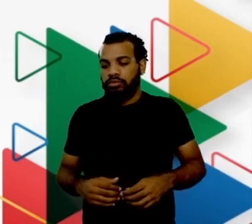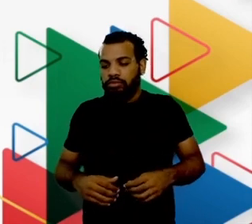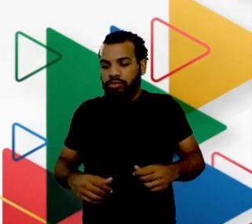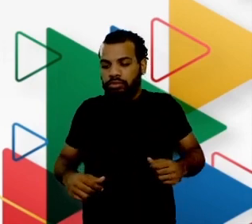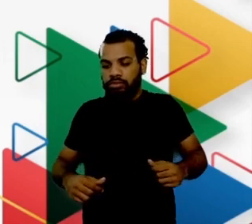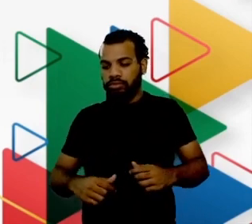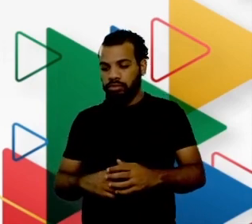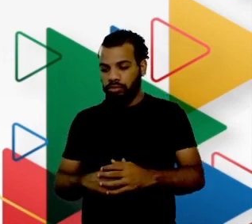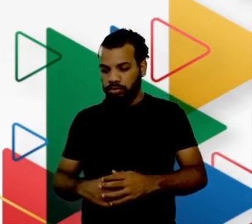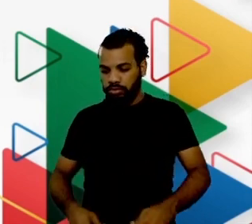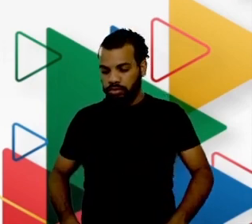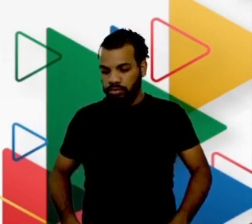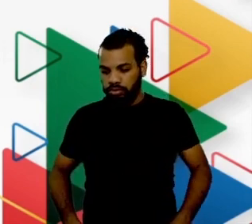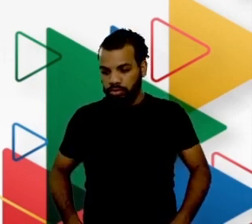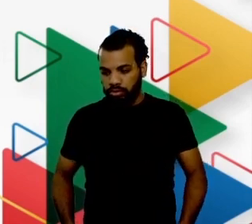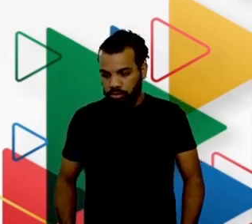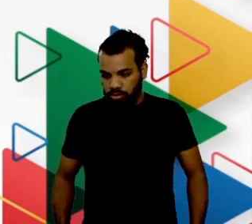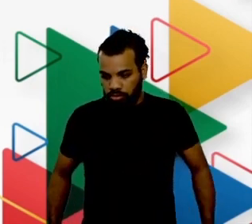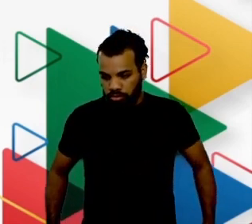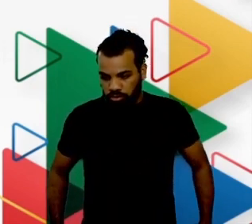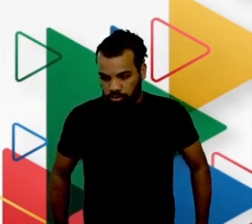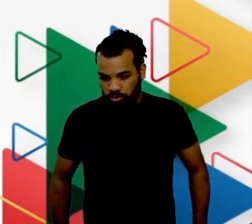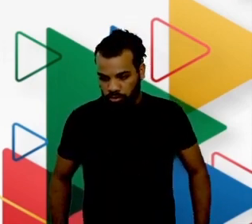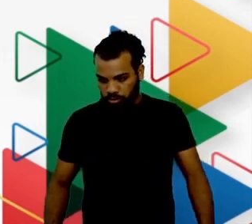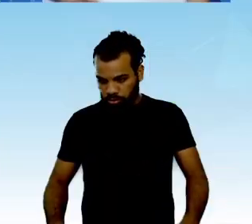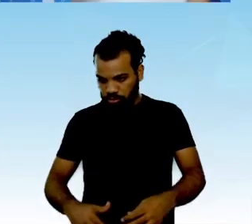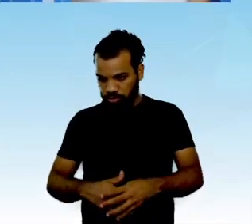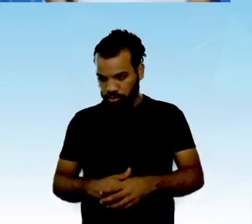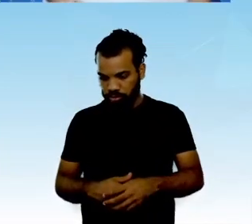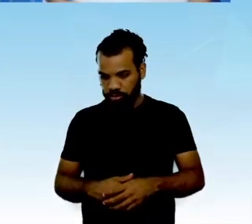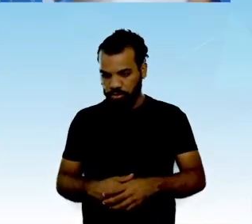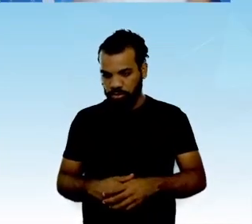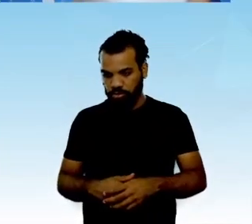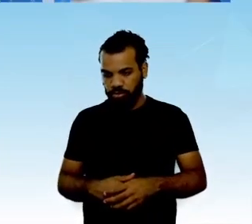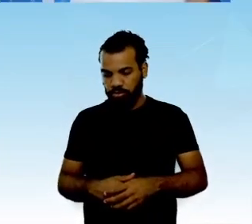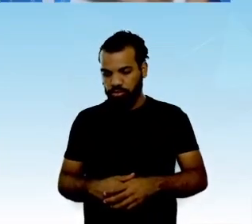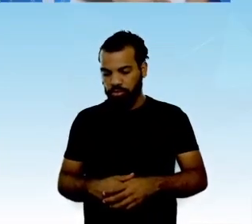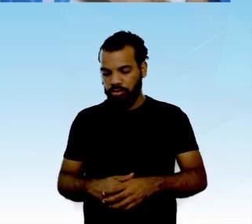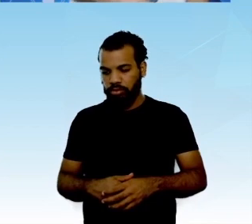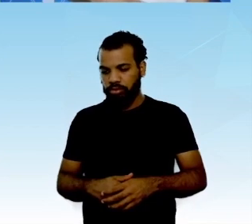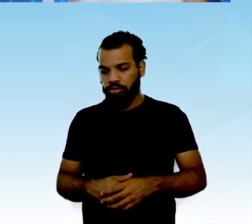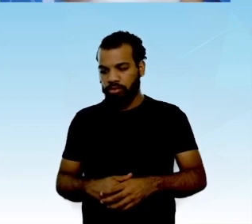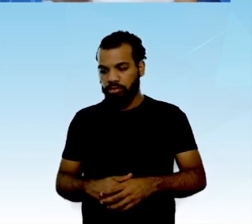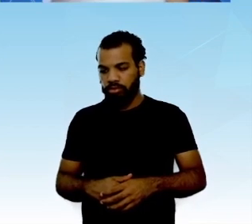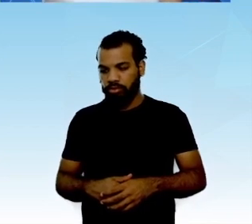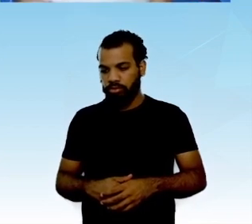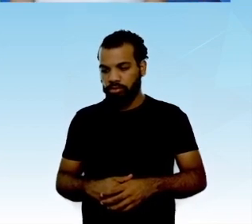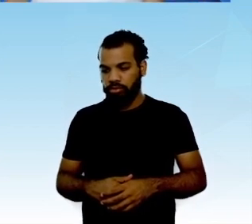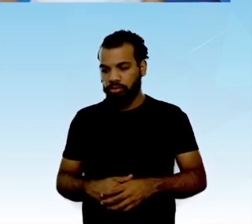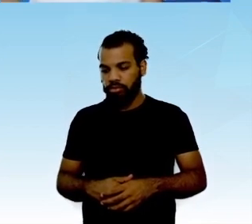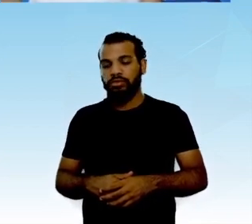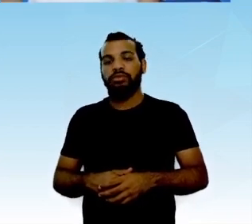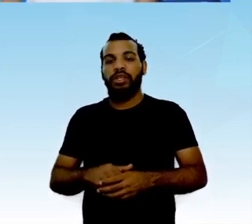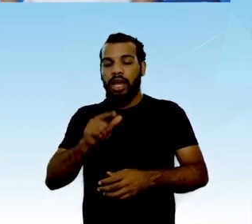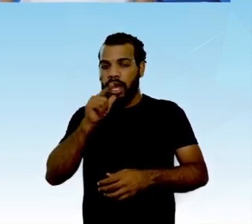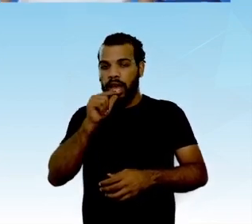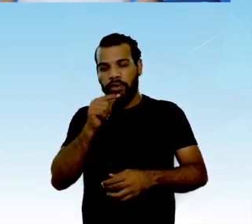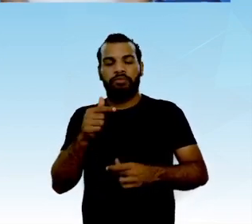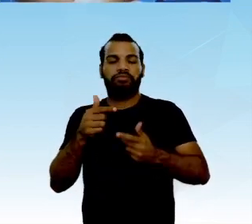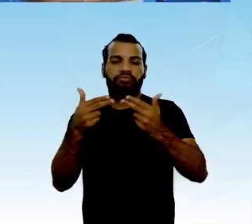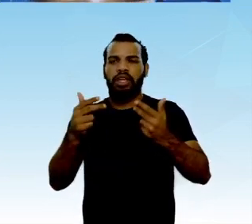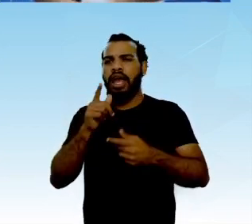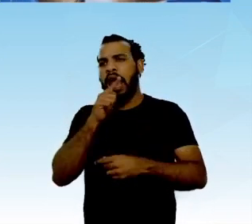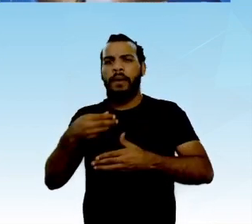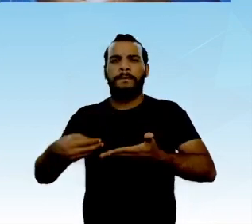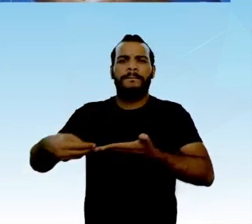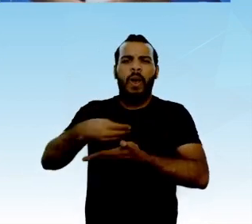em geral, os líquidos se dilatam mais rápido do que os sólidos, por